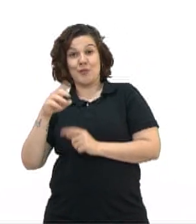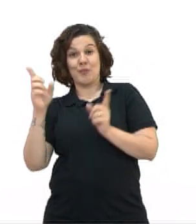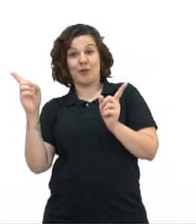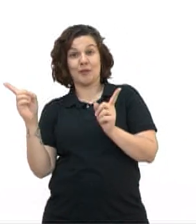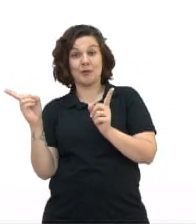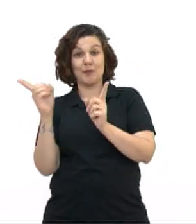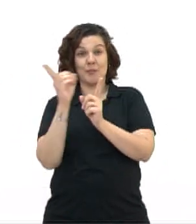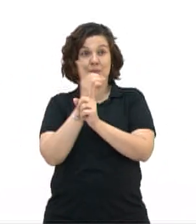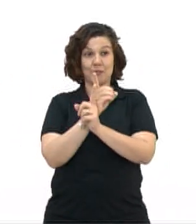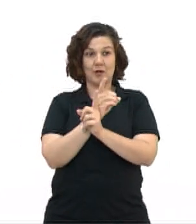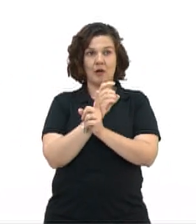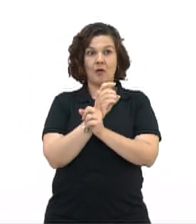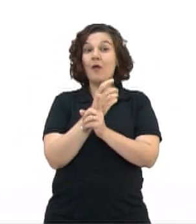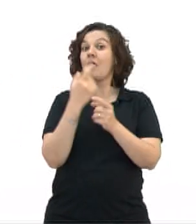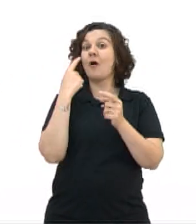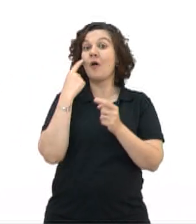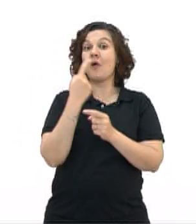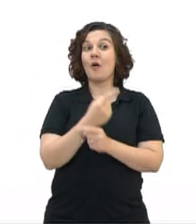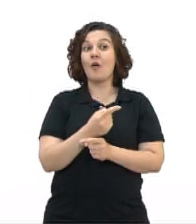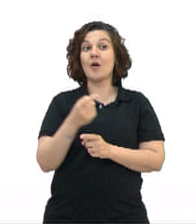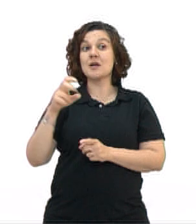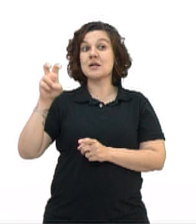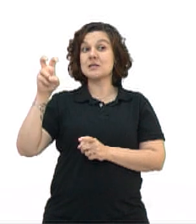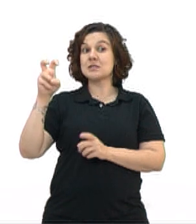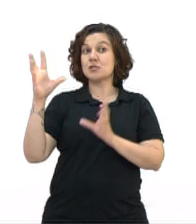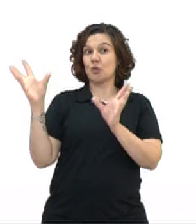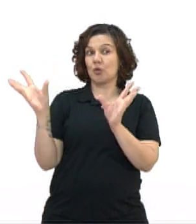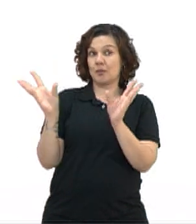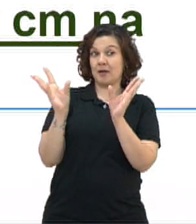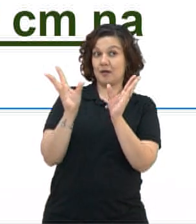ele segue para quilômetros, 5 zeros